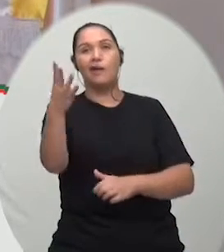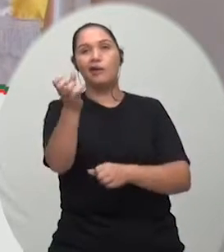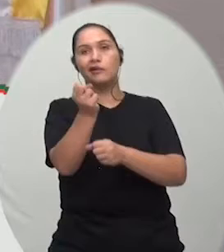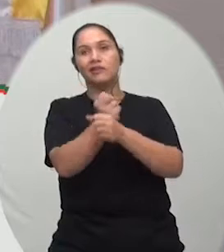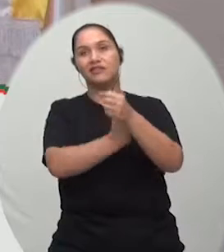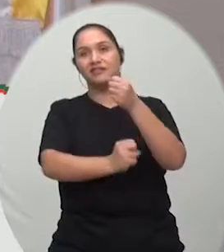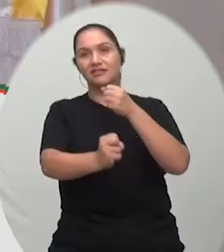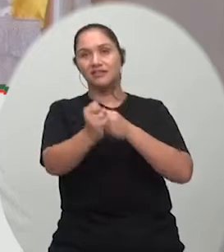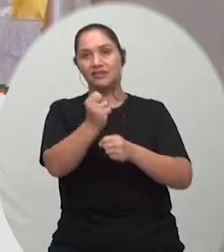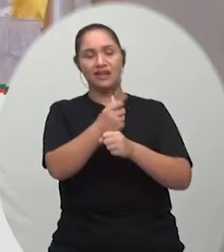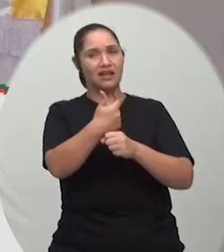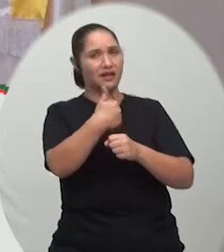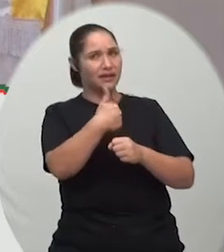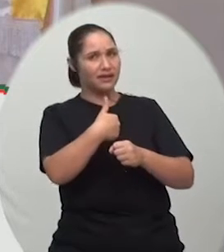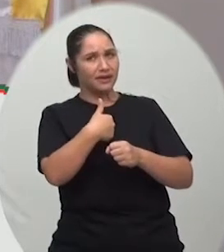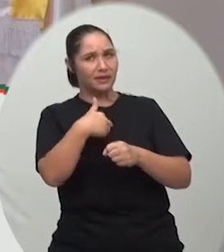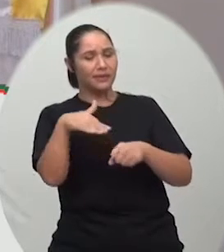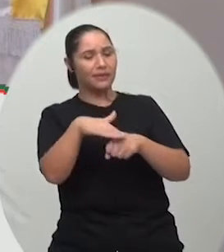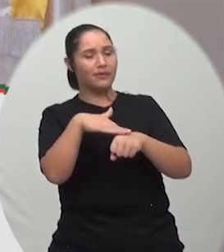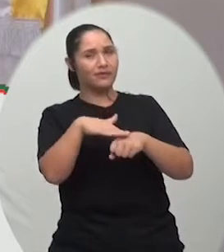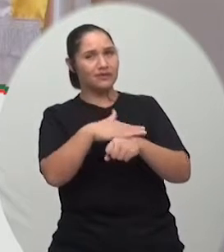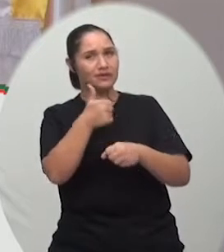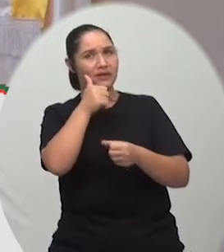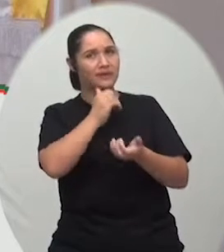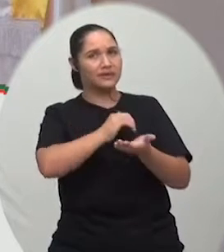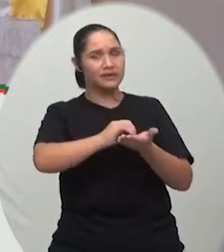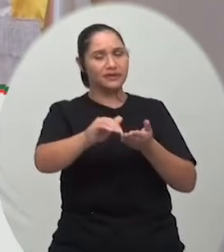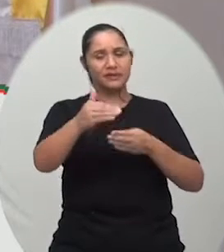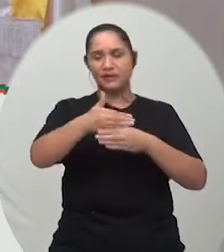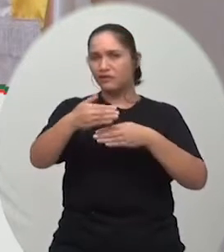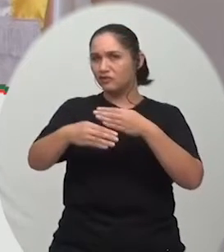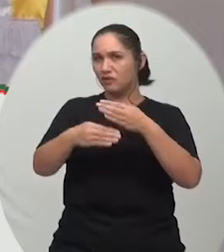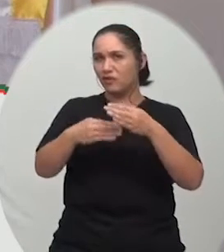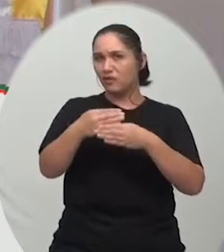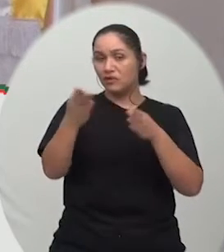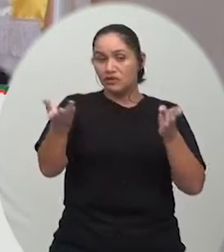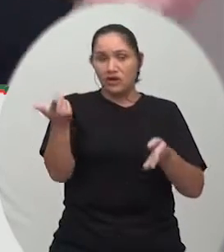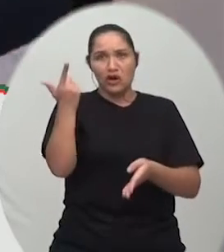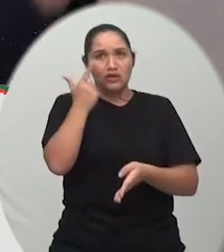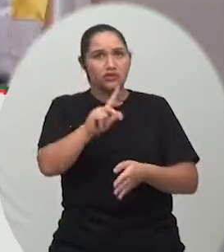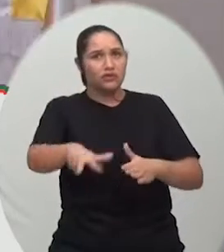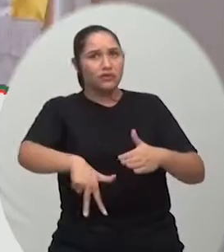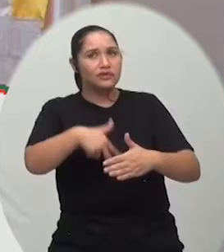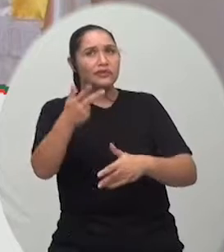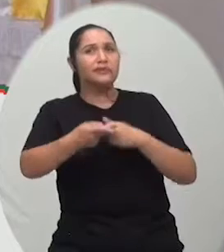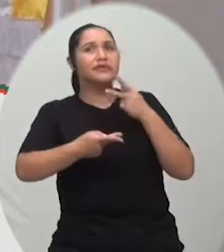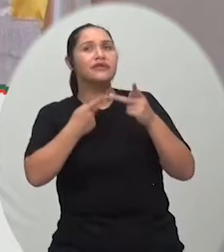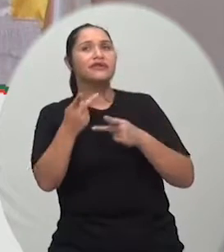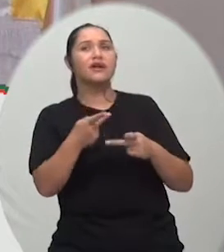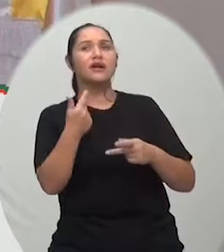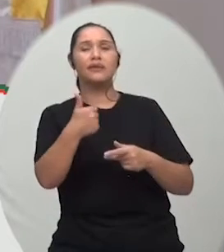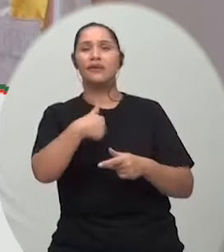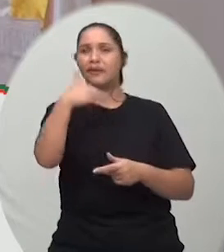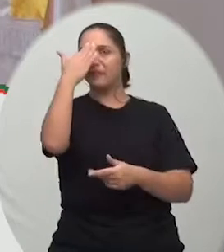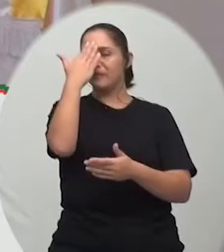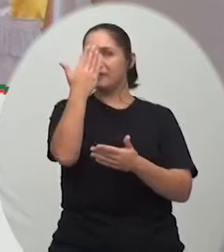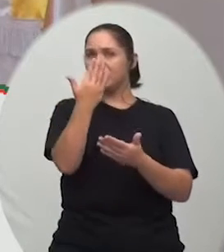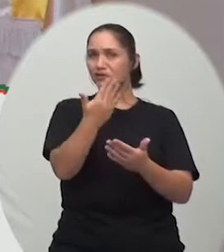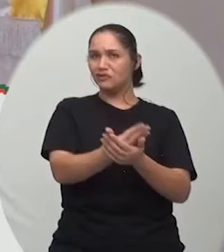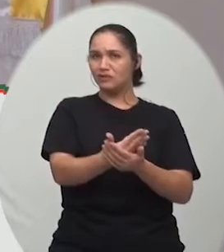E aí eu disse para a secretária de obras, e volto a dizer nessa tribuna, que parece que o governo do município gosta de se